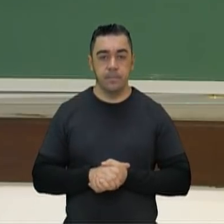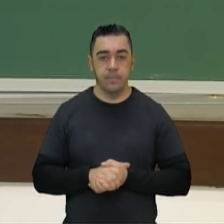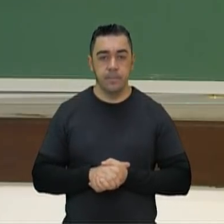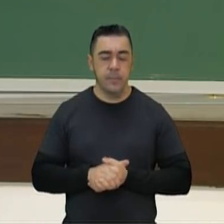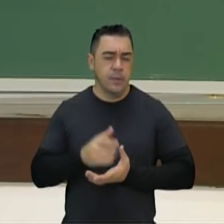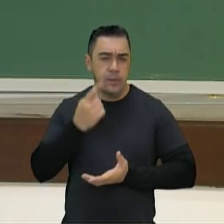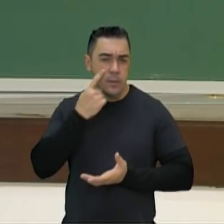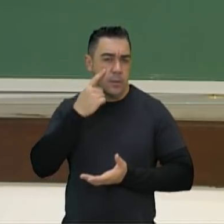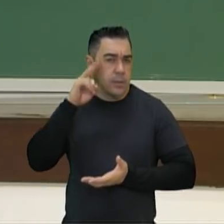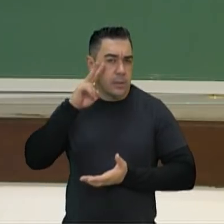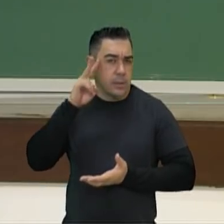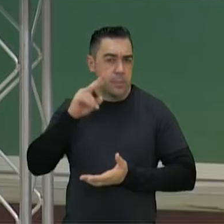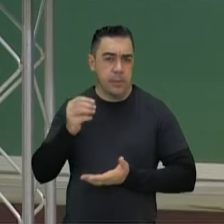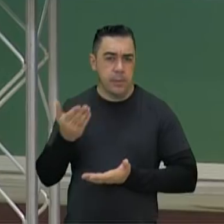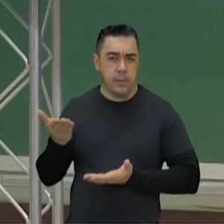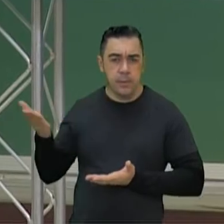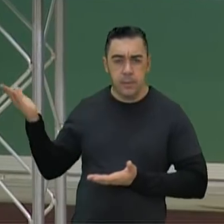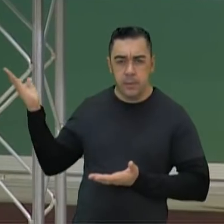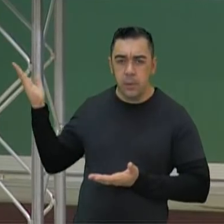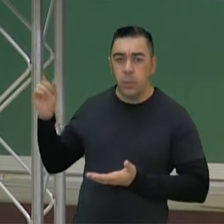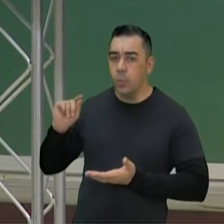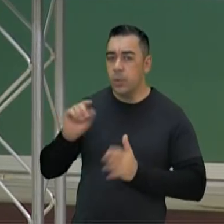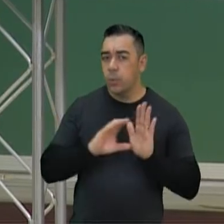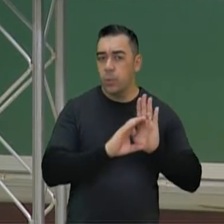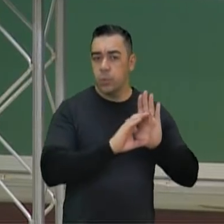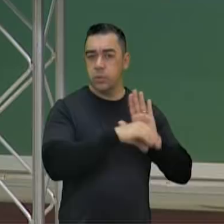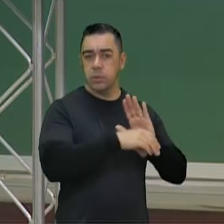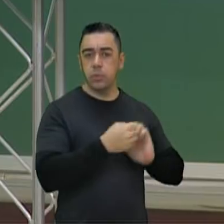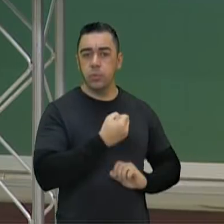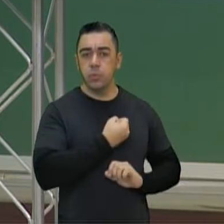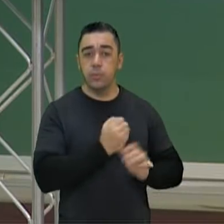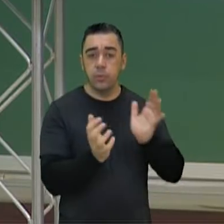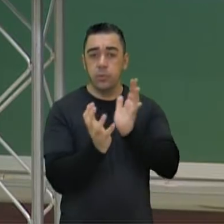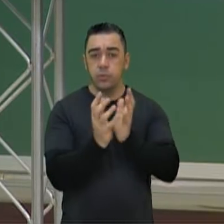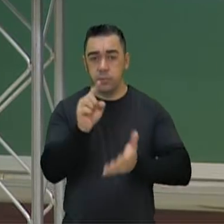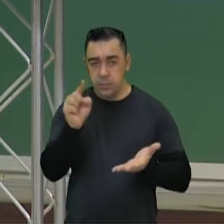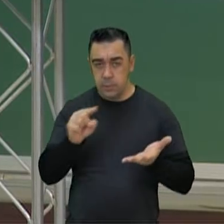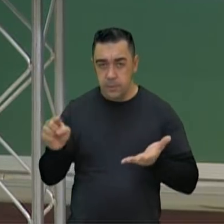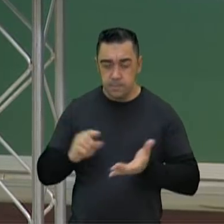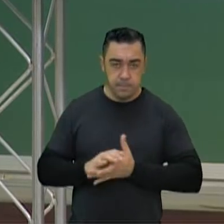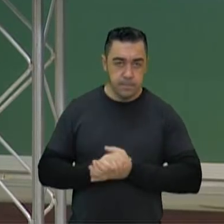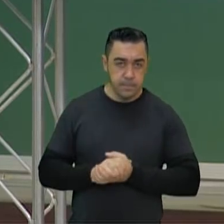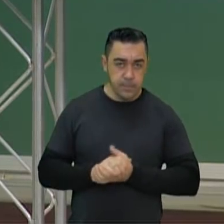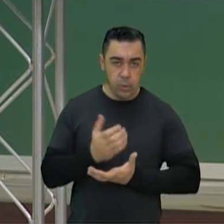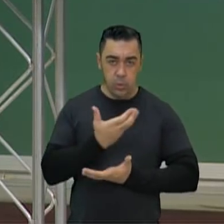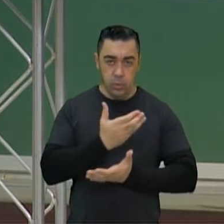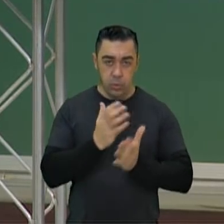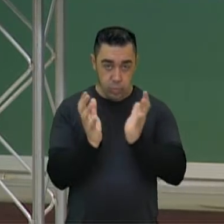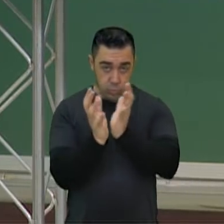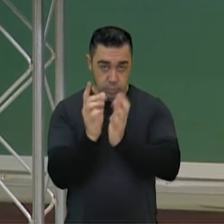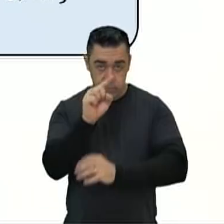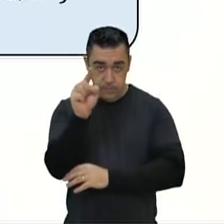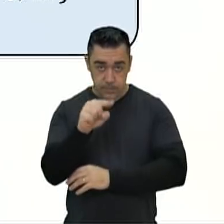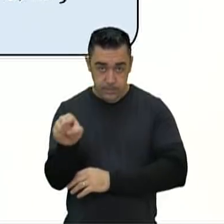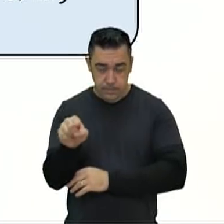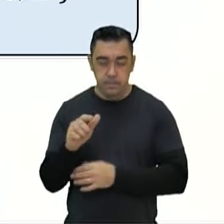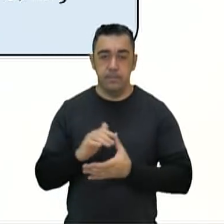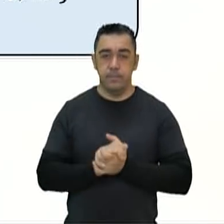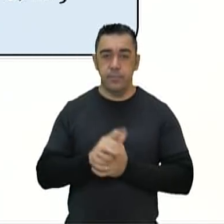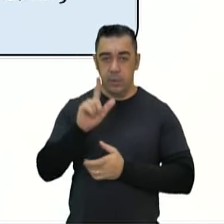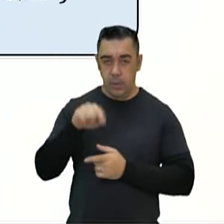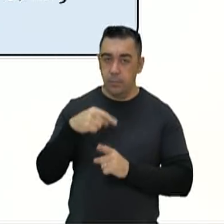Vamos relembrar então sobre o conceito dos números inteiros. Os números inteiros são os